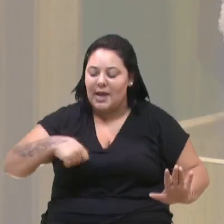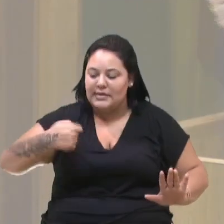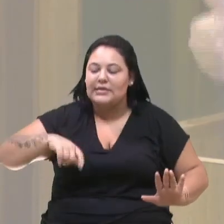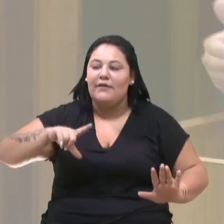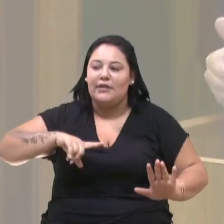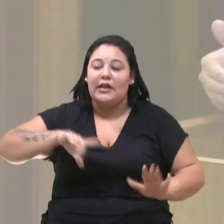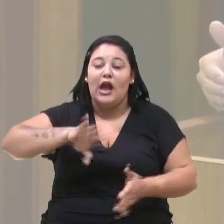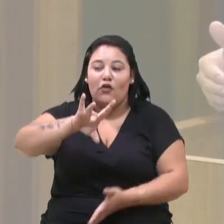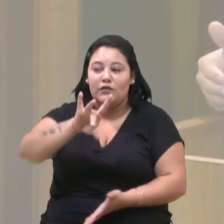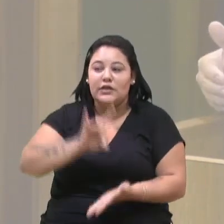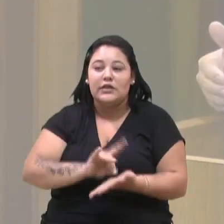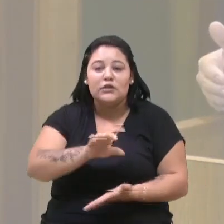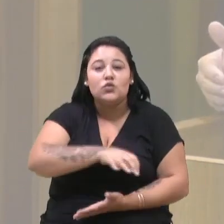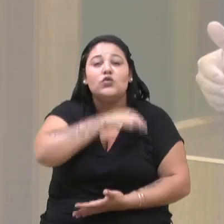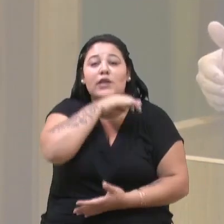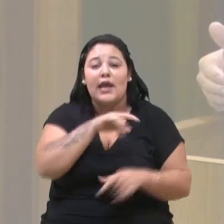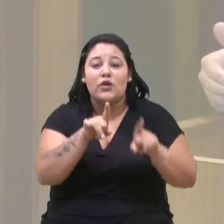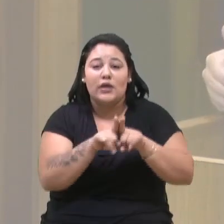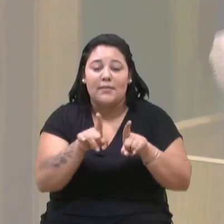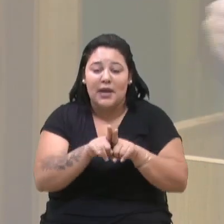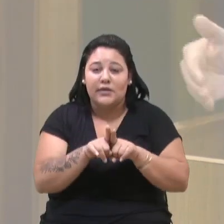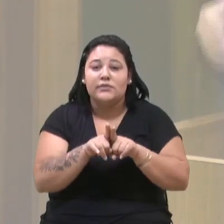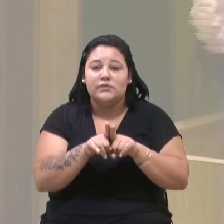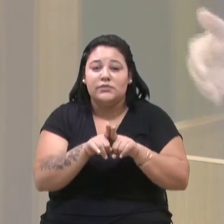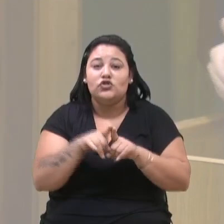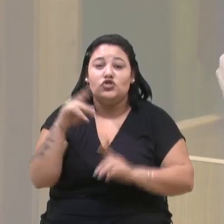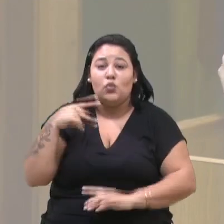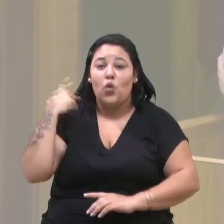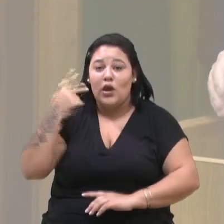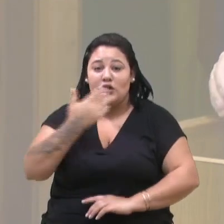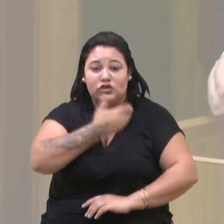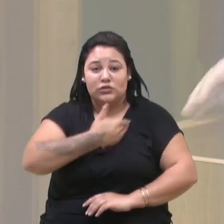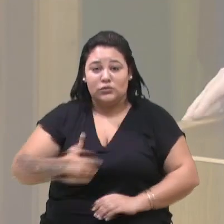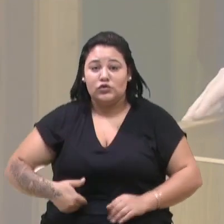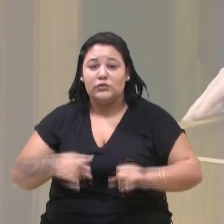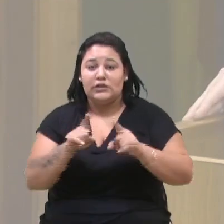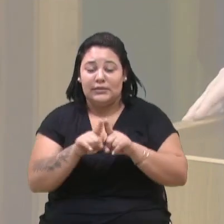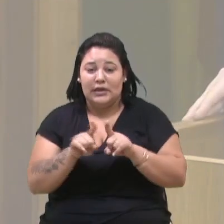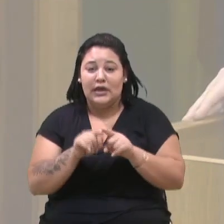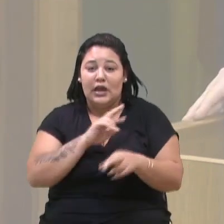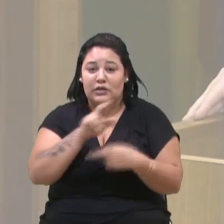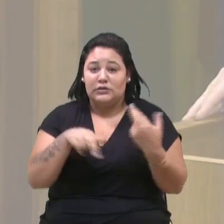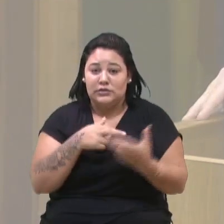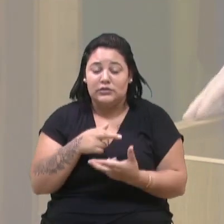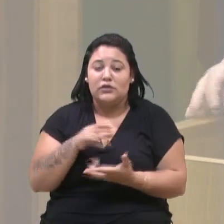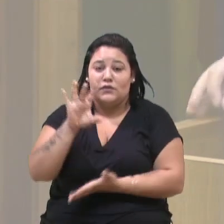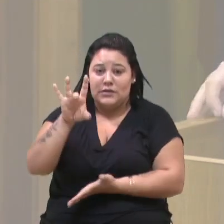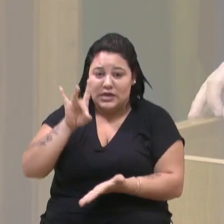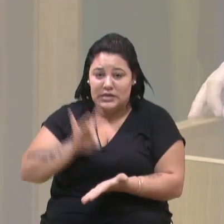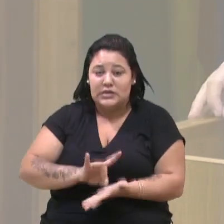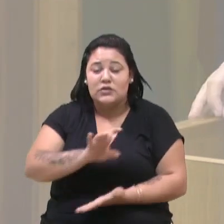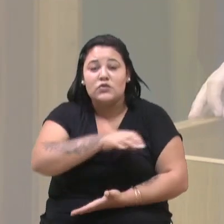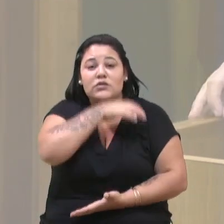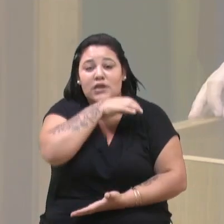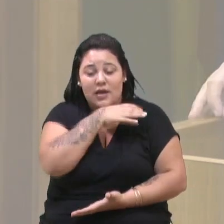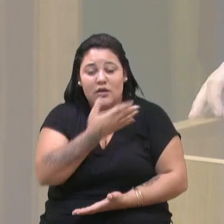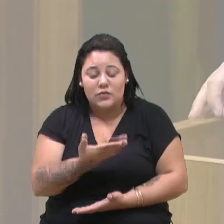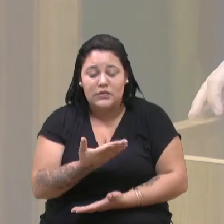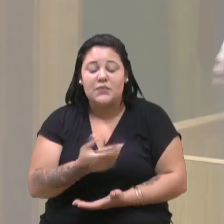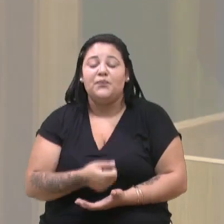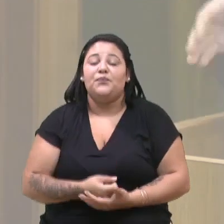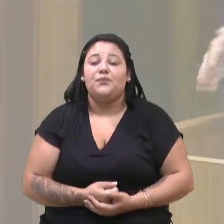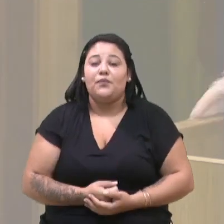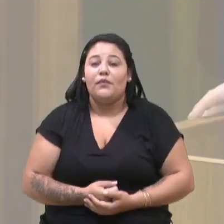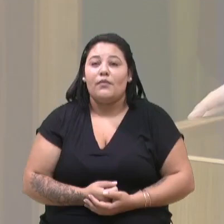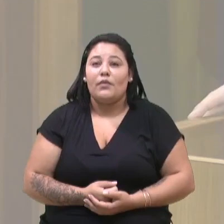de uma visão, vamos dizer assim, de políticas públicas à regularização fundiária.